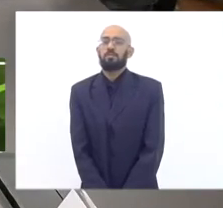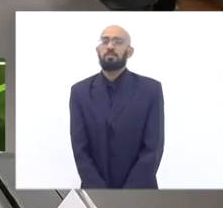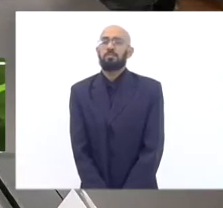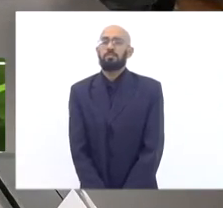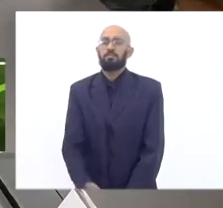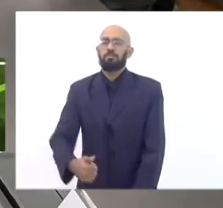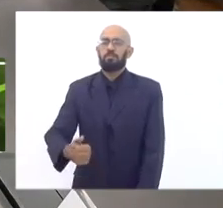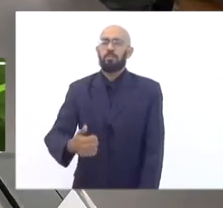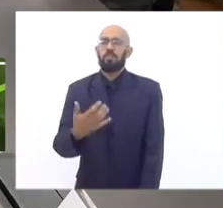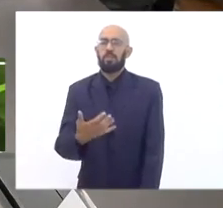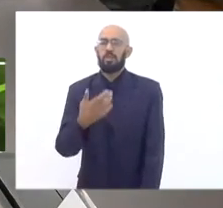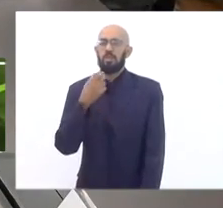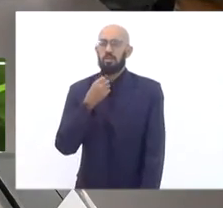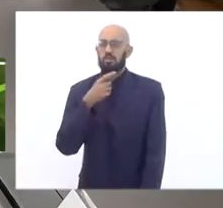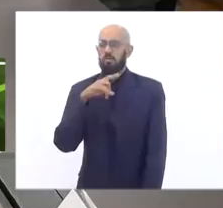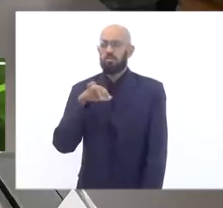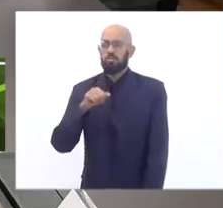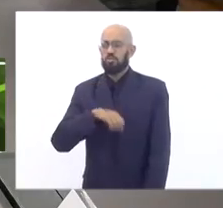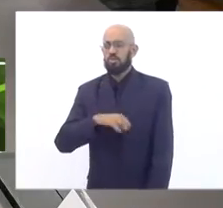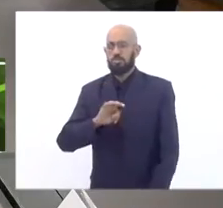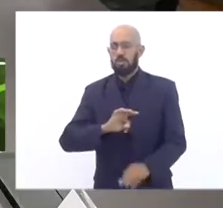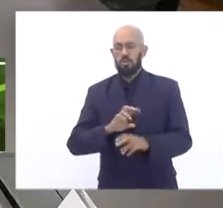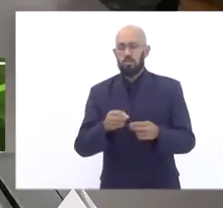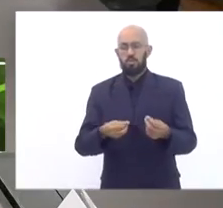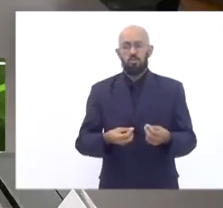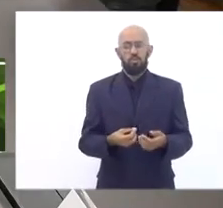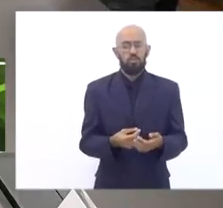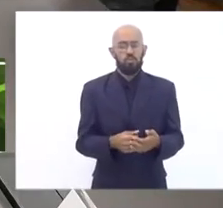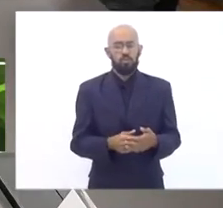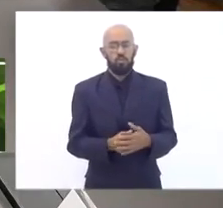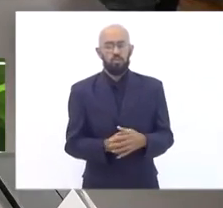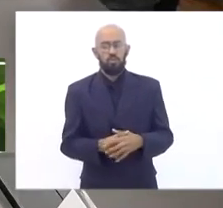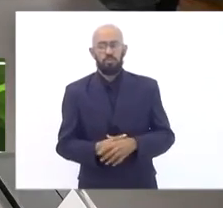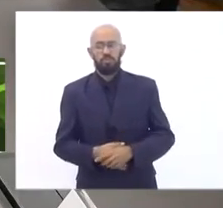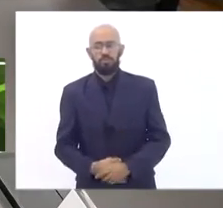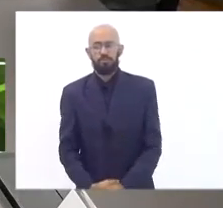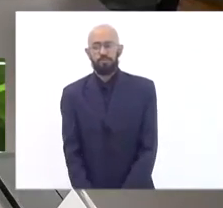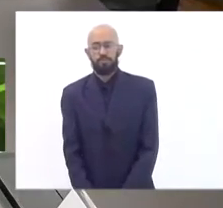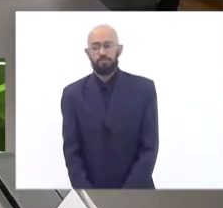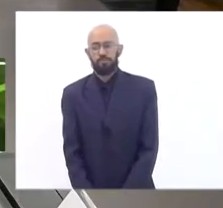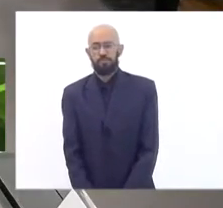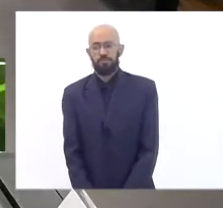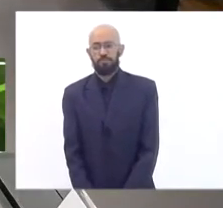bom dia, né? Ainda é bom dia para todas e para todos aqui.